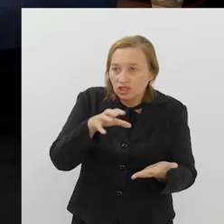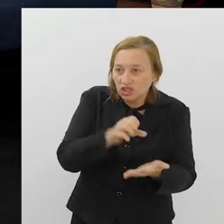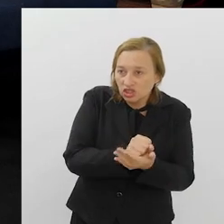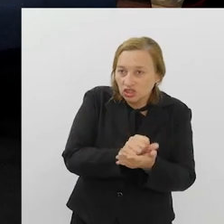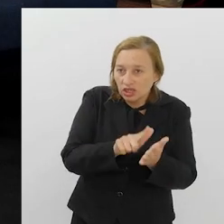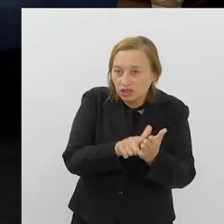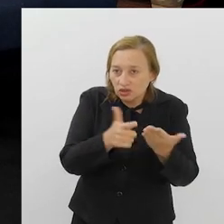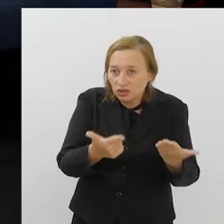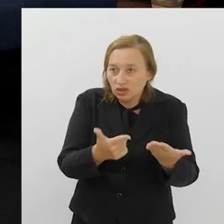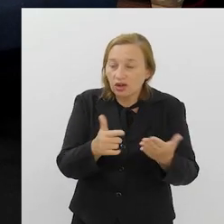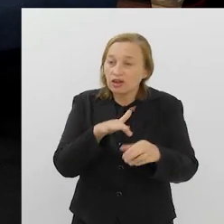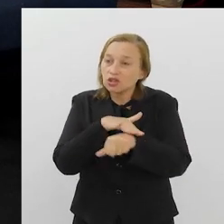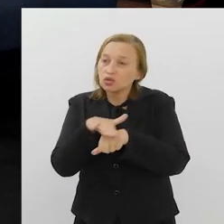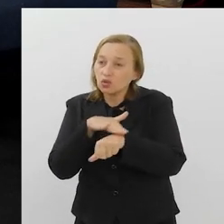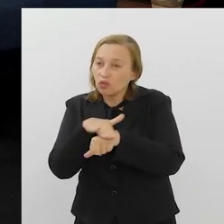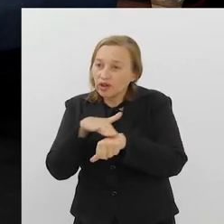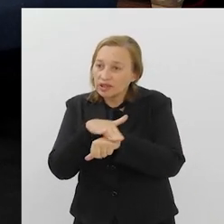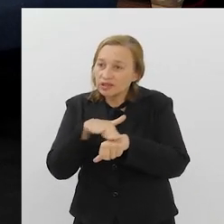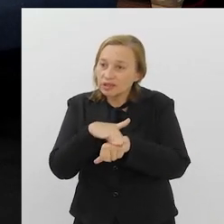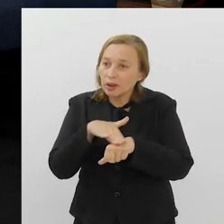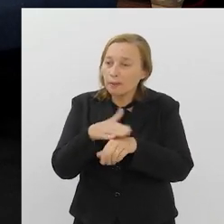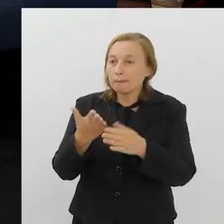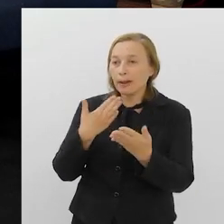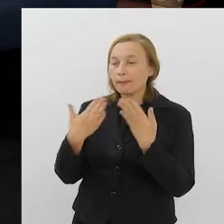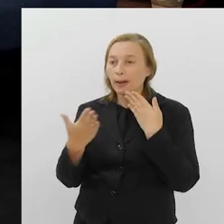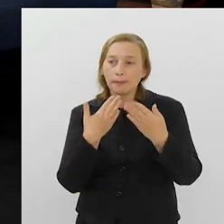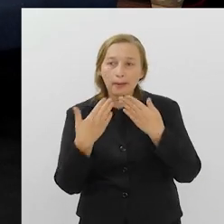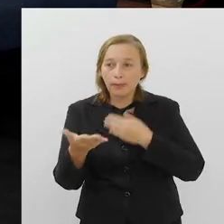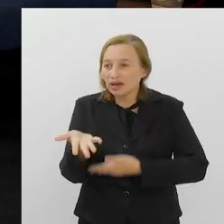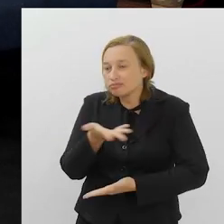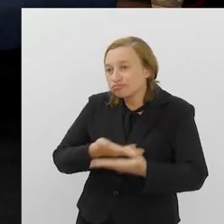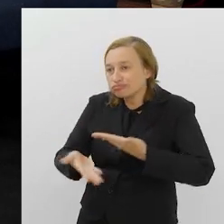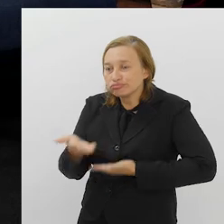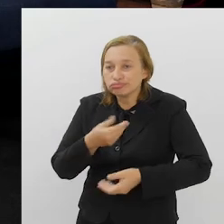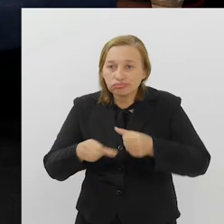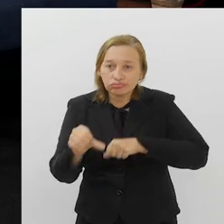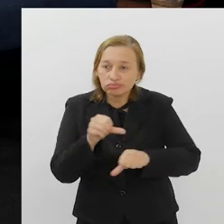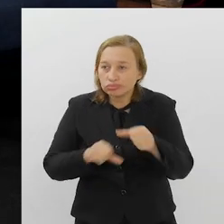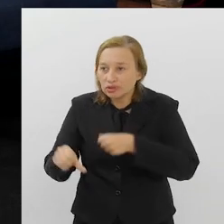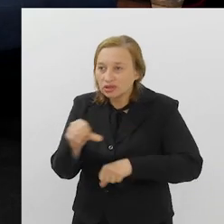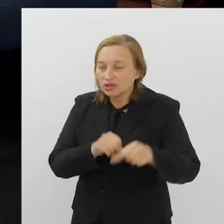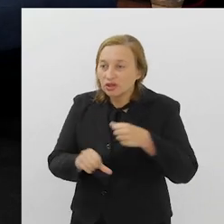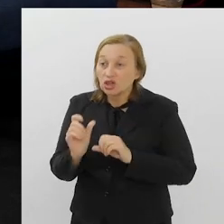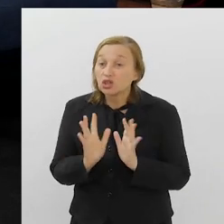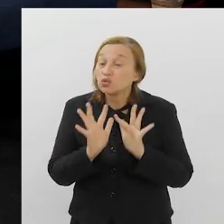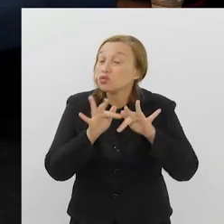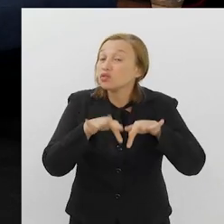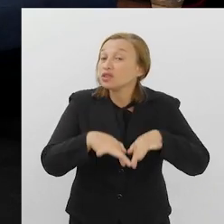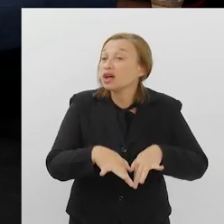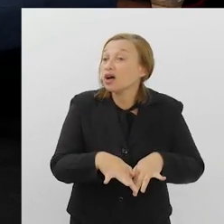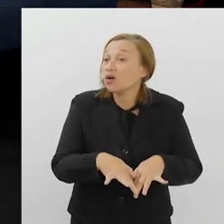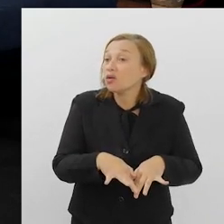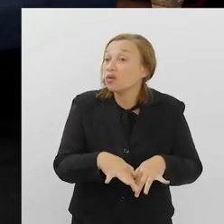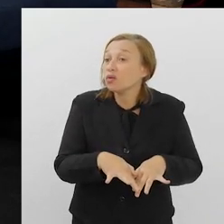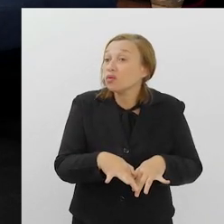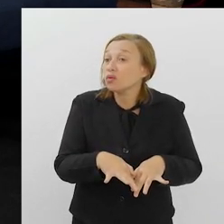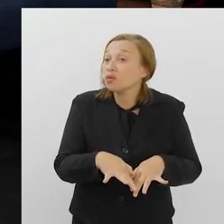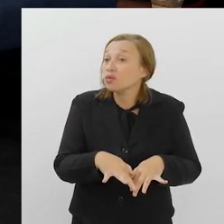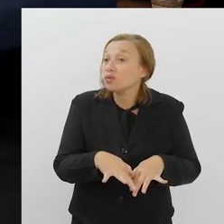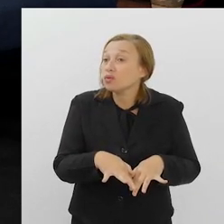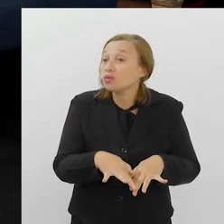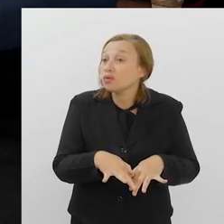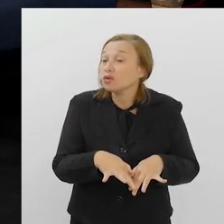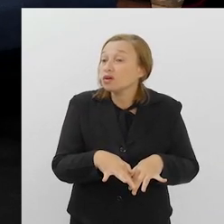jornais são eles são eles conversando trocando informações que no